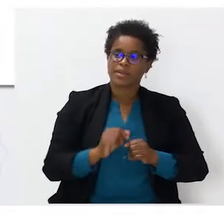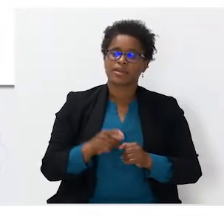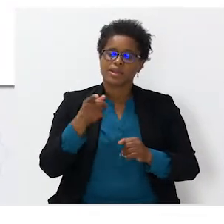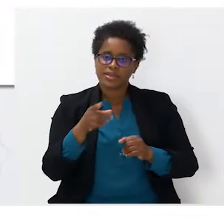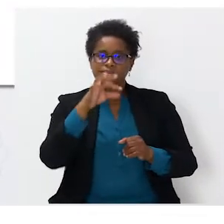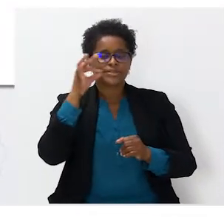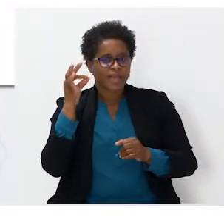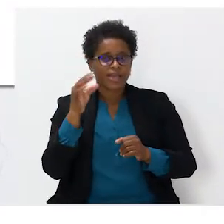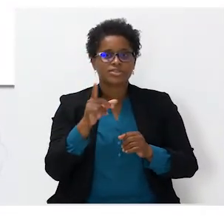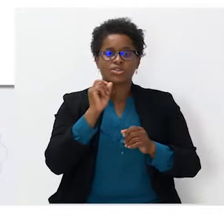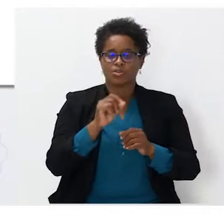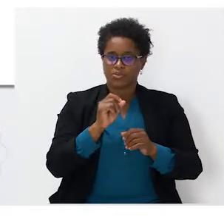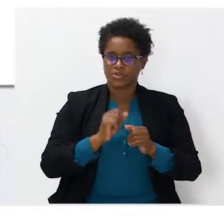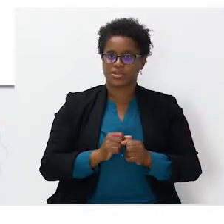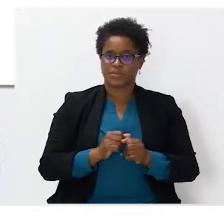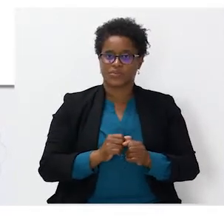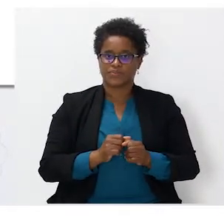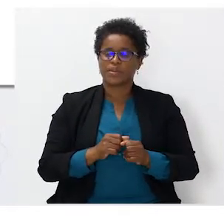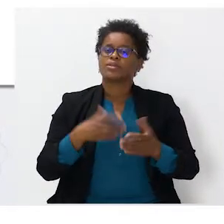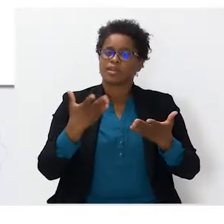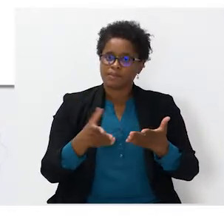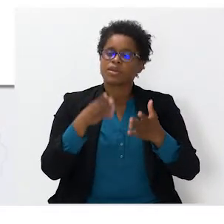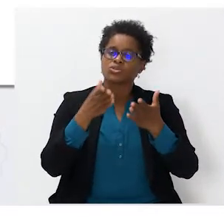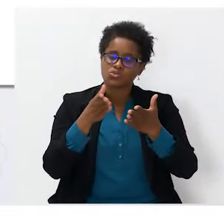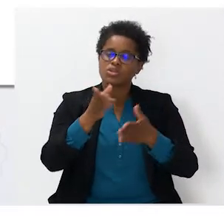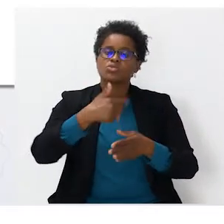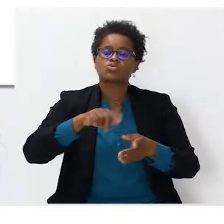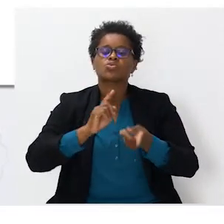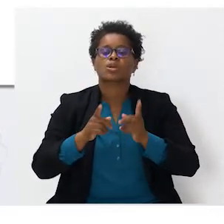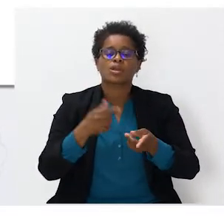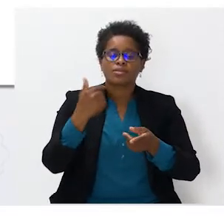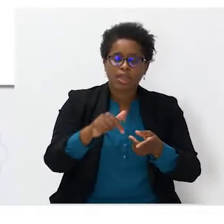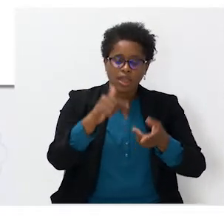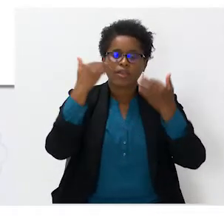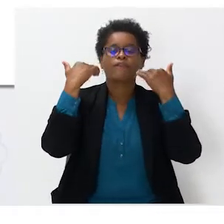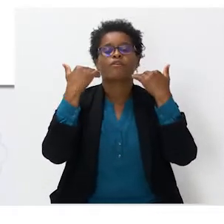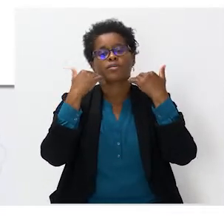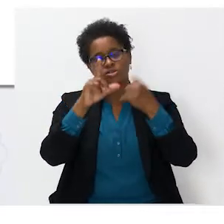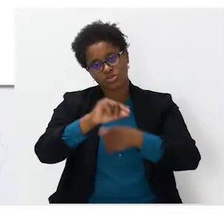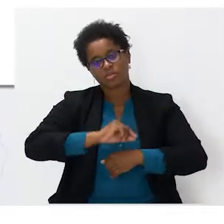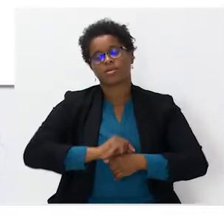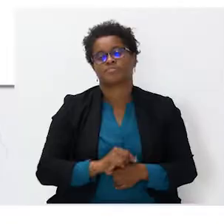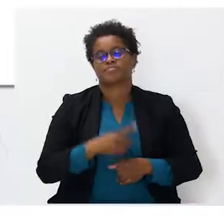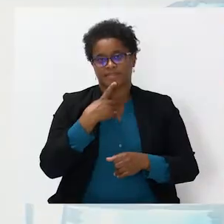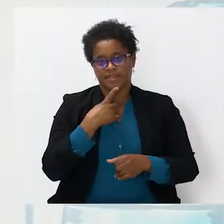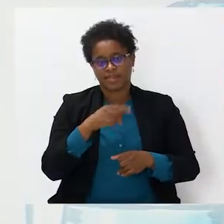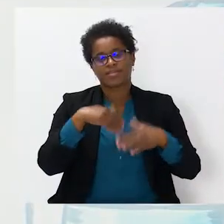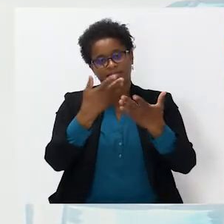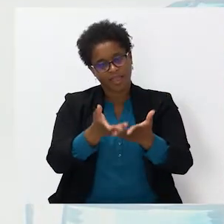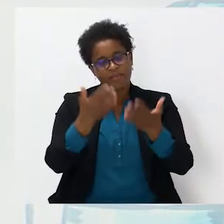esses sinais de pontuação permitem-nos o quê? Ter informações, certo? Dá-nos